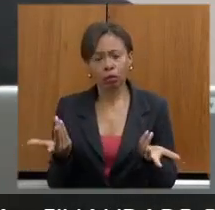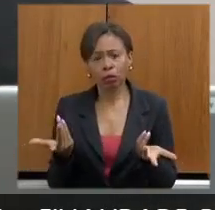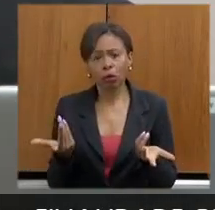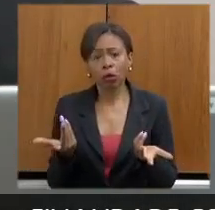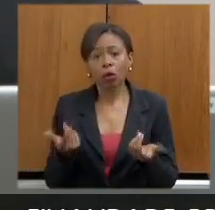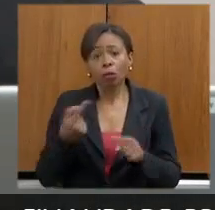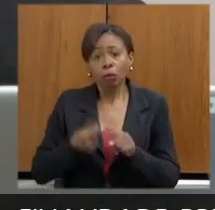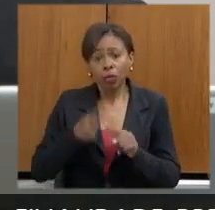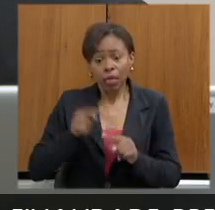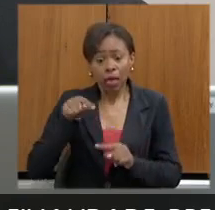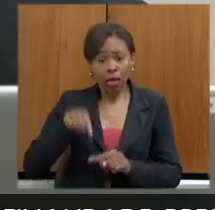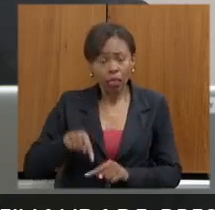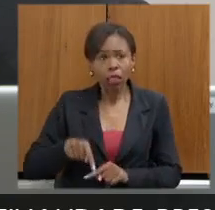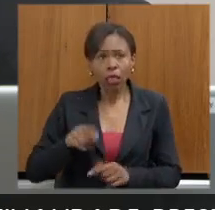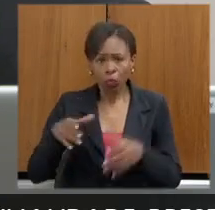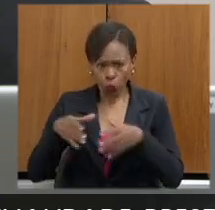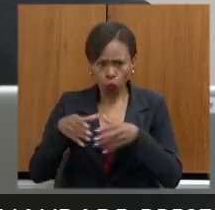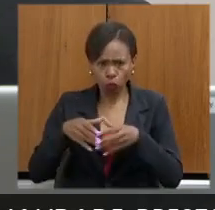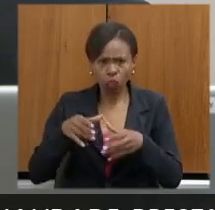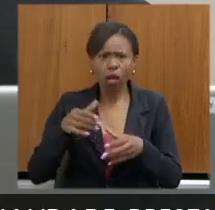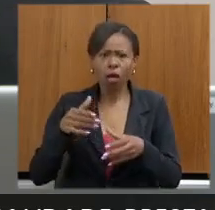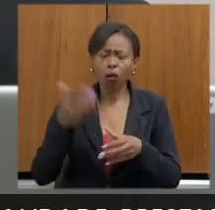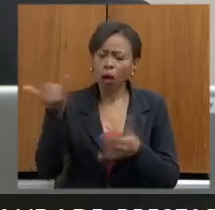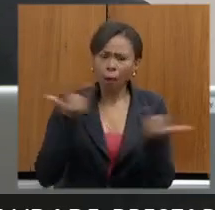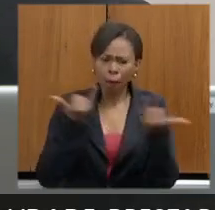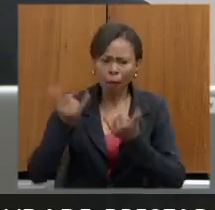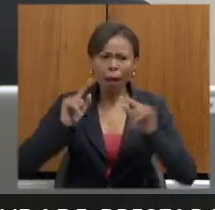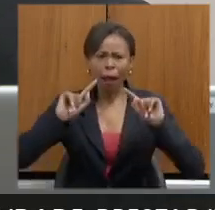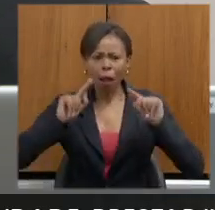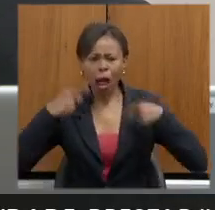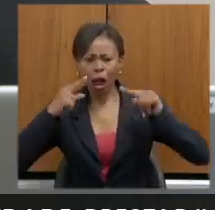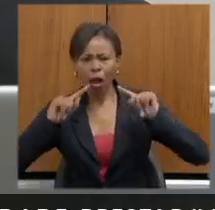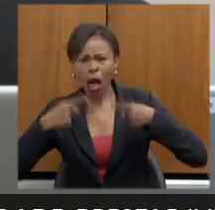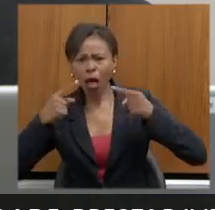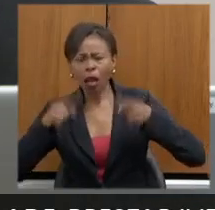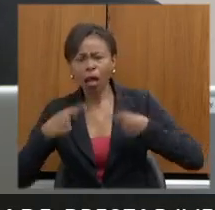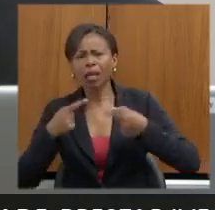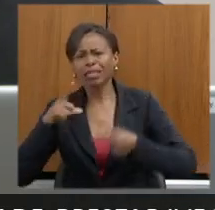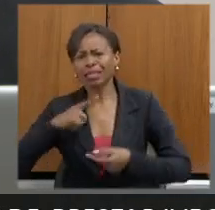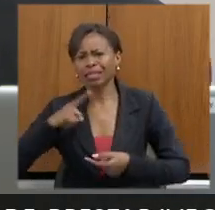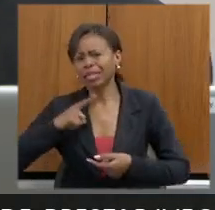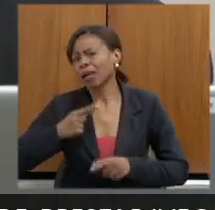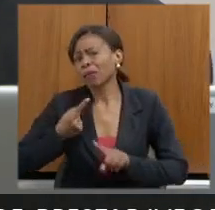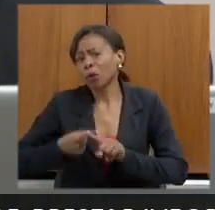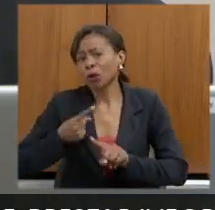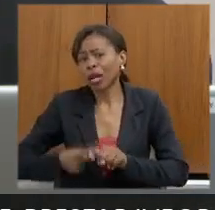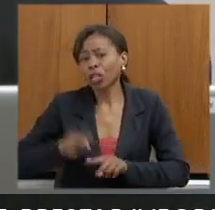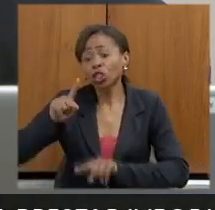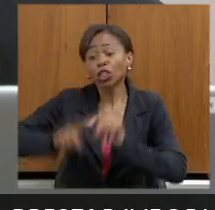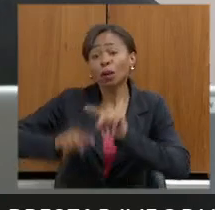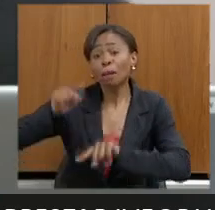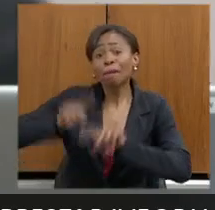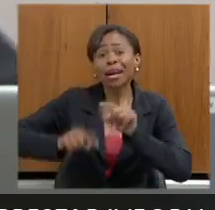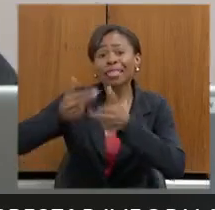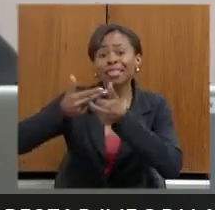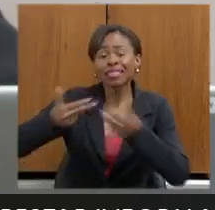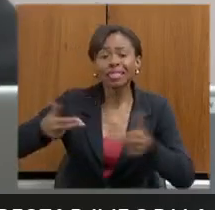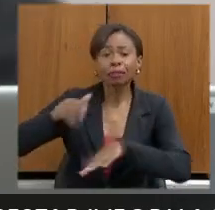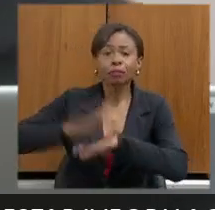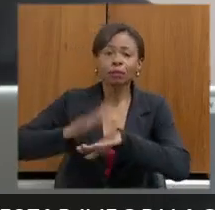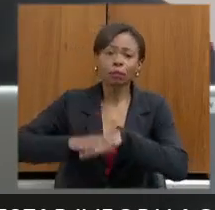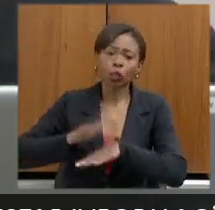comissão tem recebido em diversas reclamações às vezes com o determinados equipamentos Então